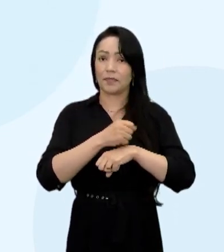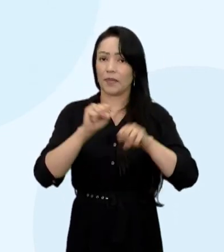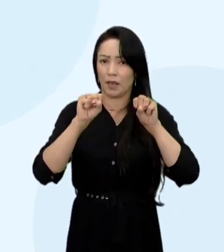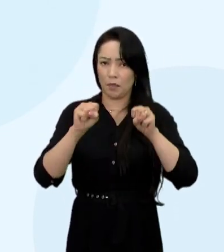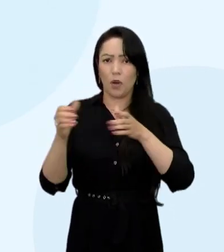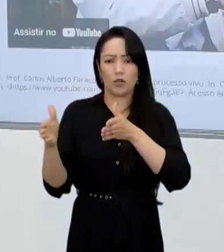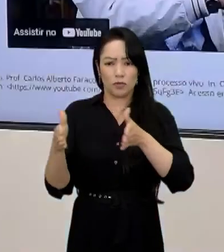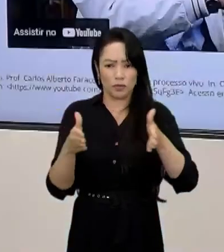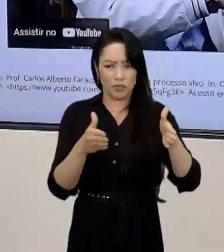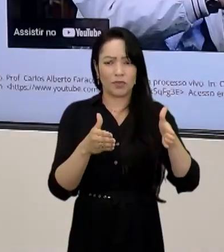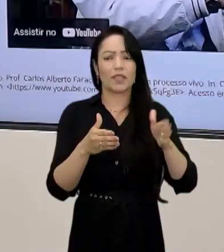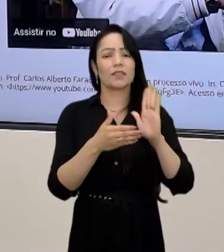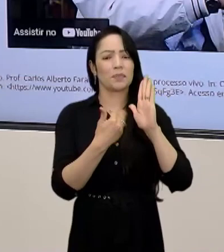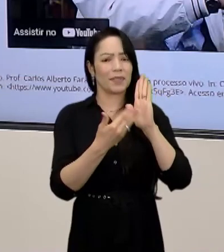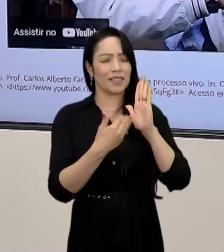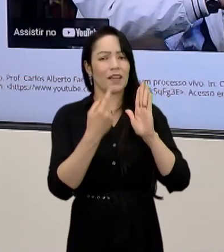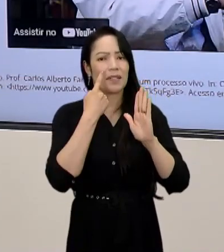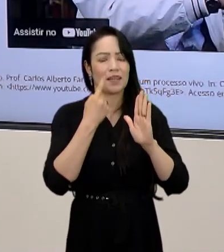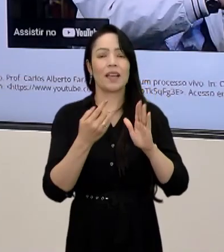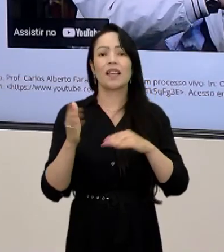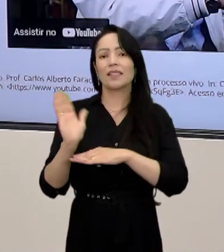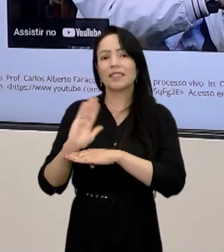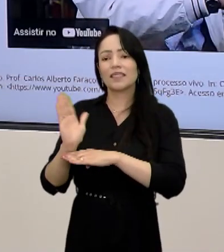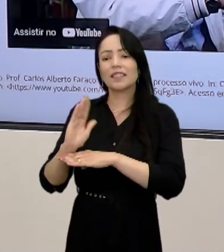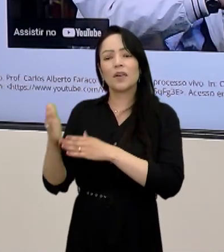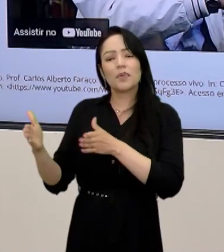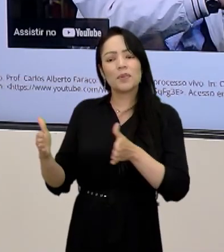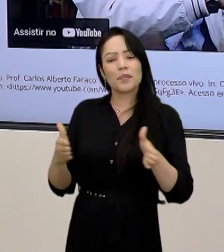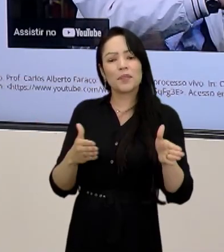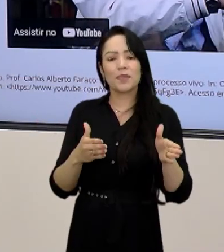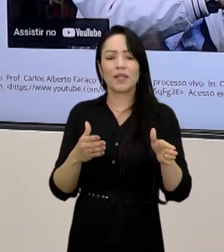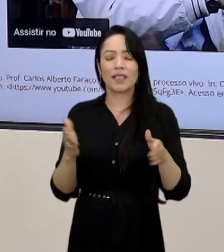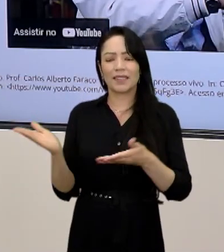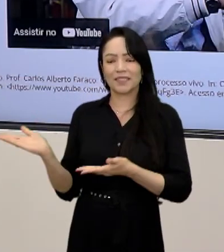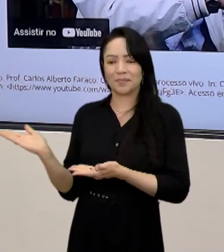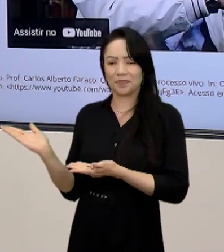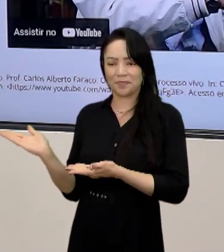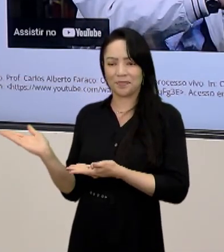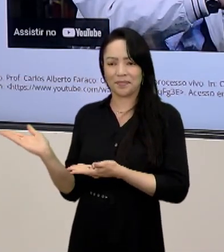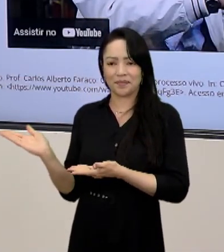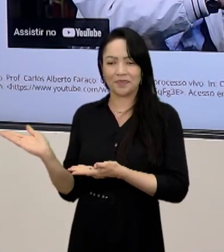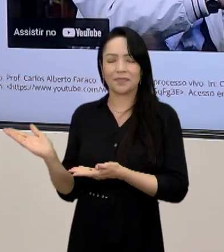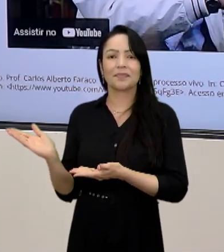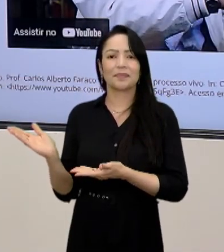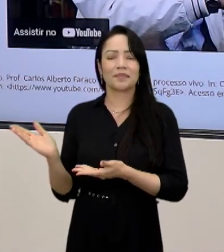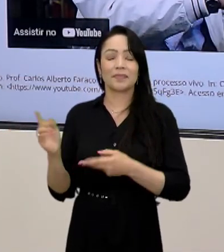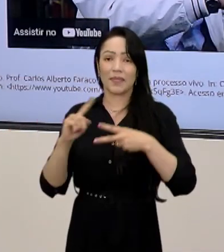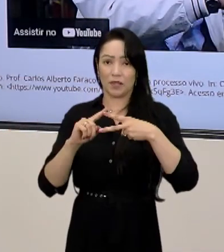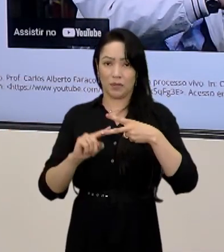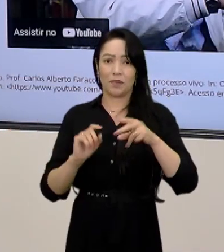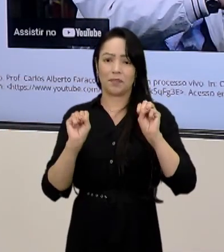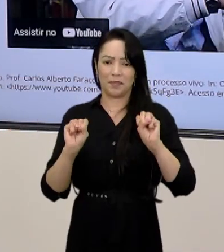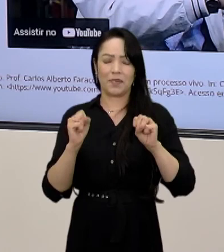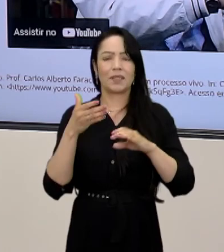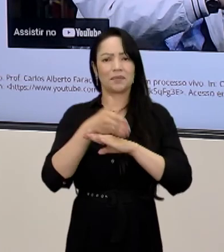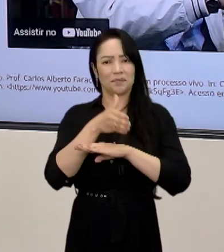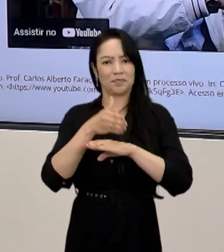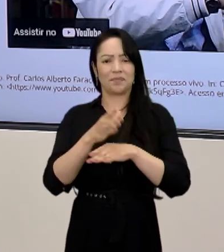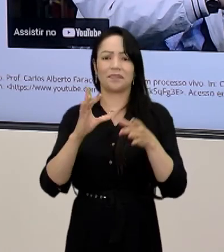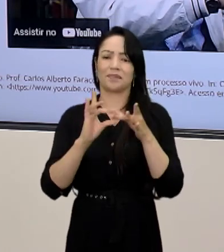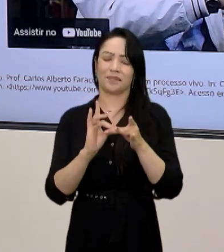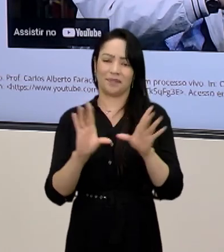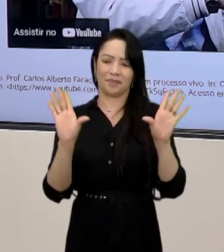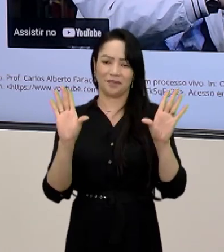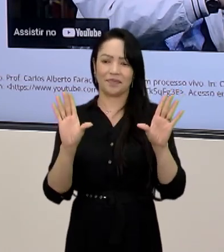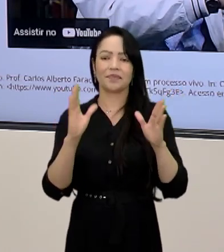ver, está no material de vocês, tem o vídeo longo e aí eu dividi em 2 pedaços, tá bom? Mas vocês têm um acesso aí, é apenas